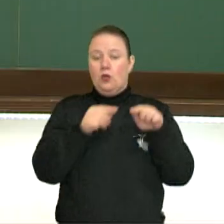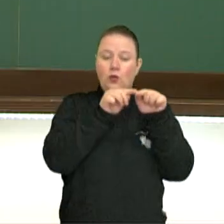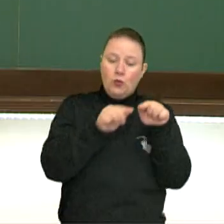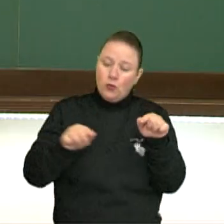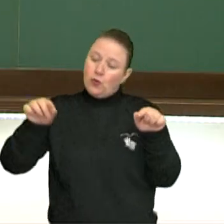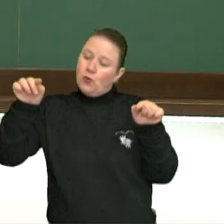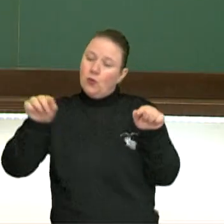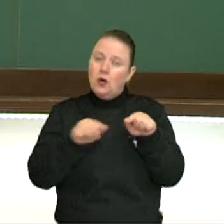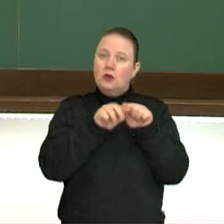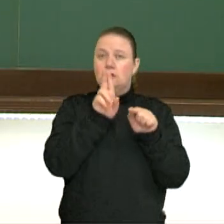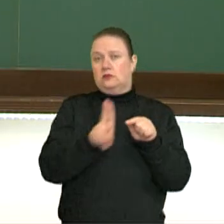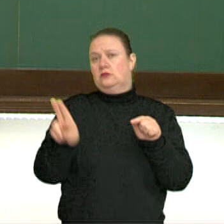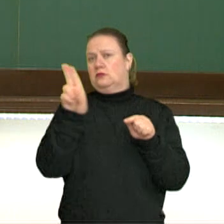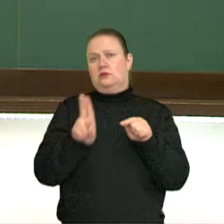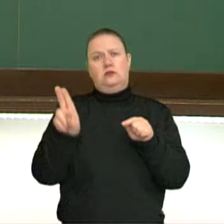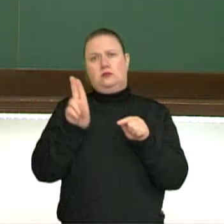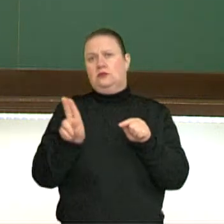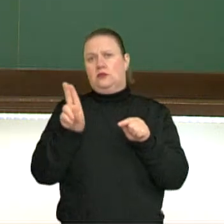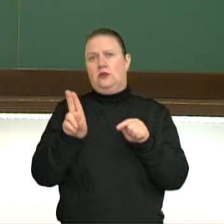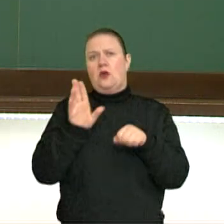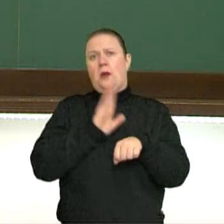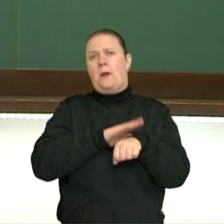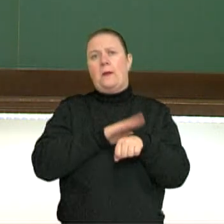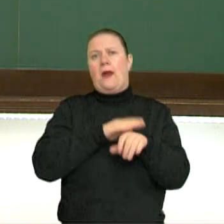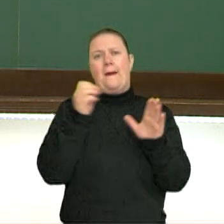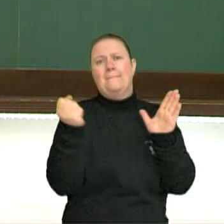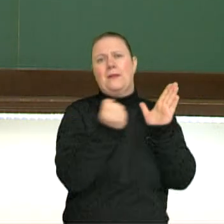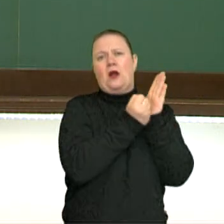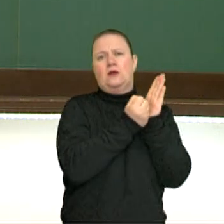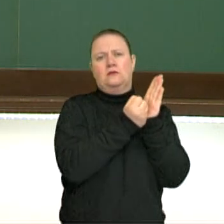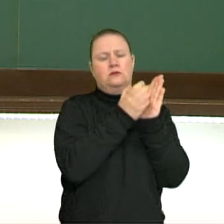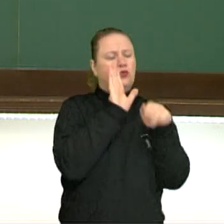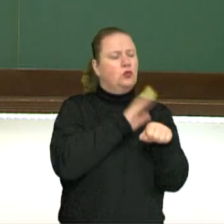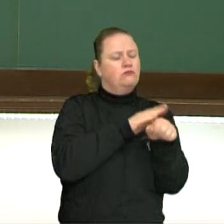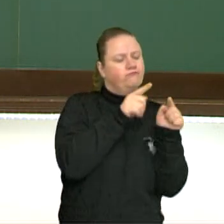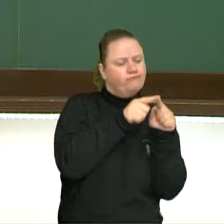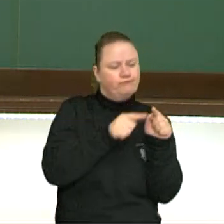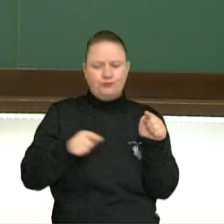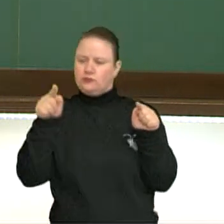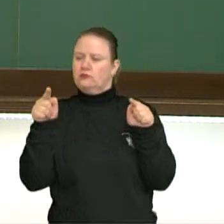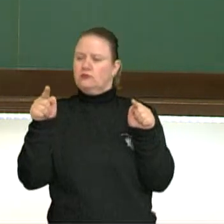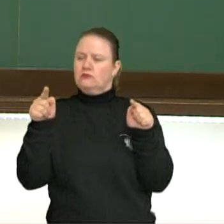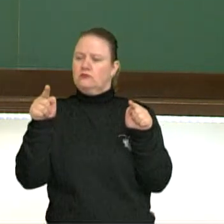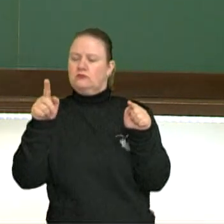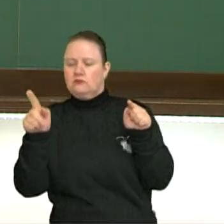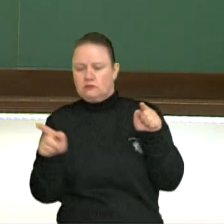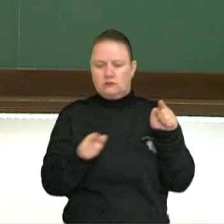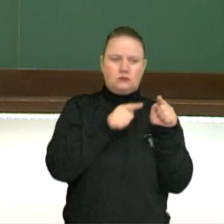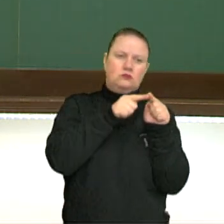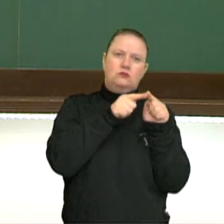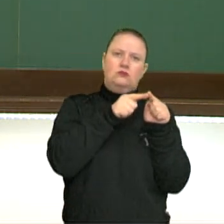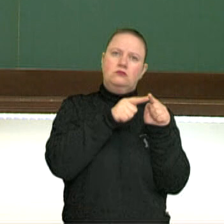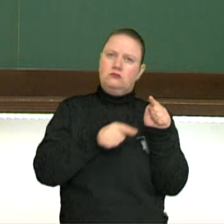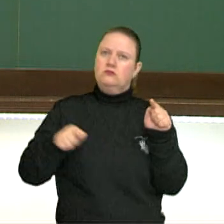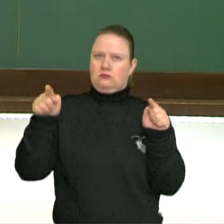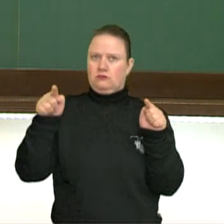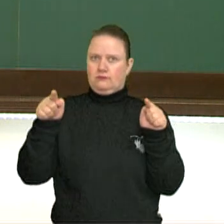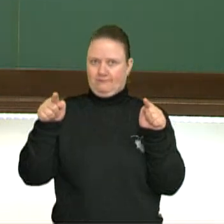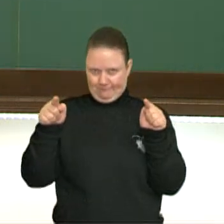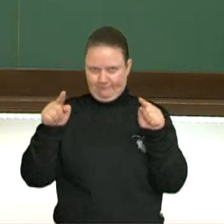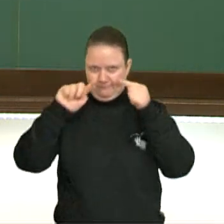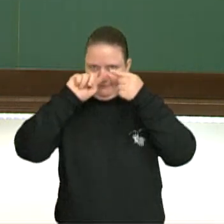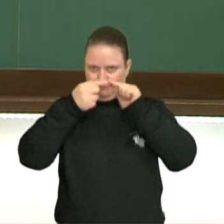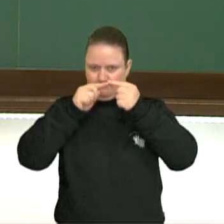mesmo mecanismo ali de medida de tempo, né? Espera alguma vibração para poder medir o intervalo de tempo associado,